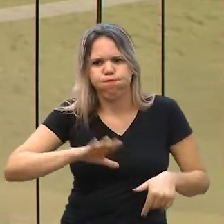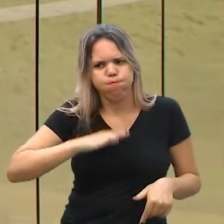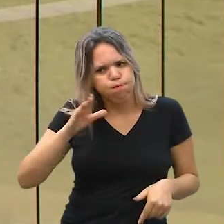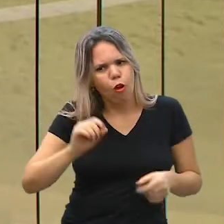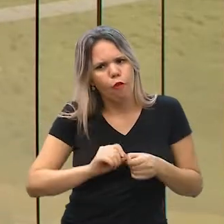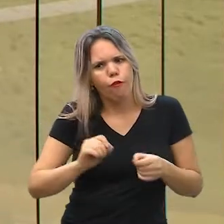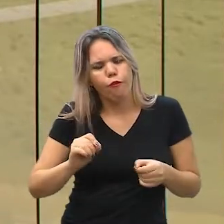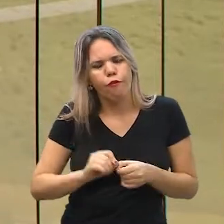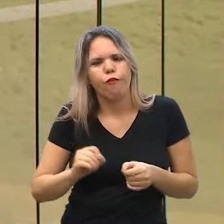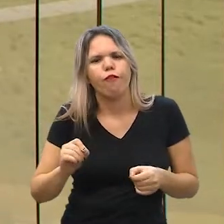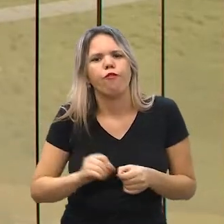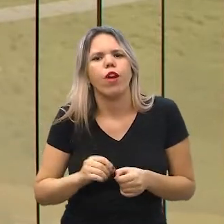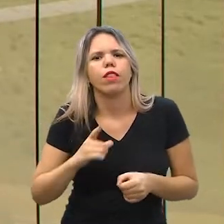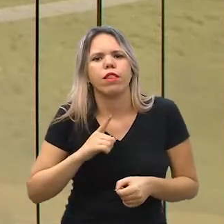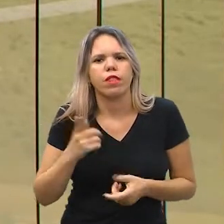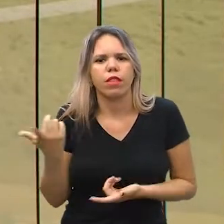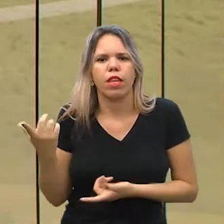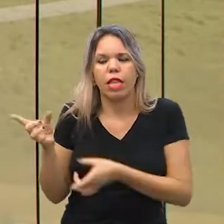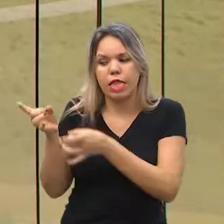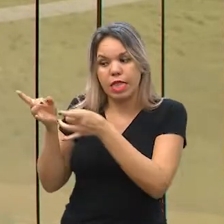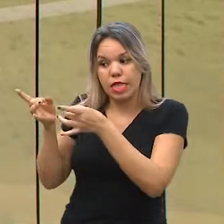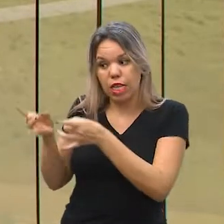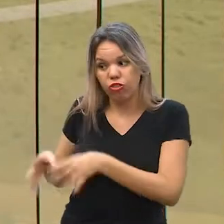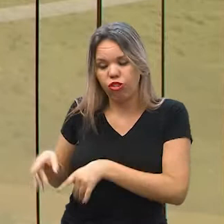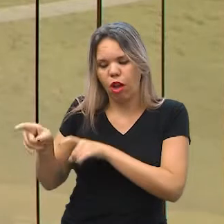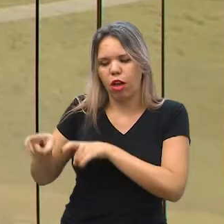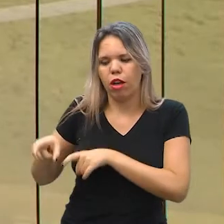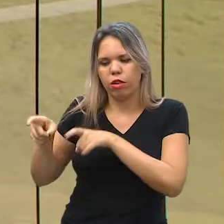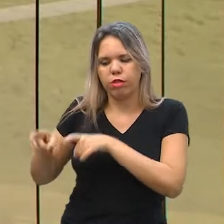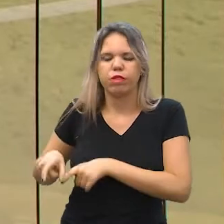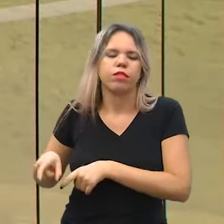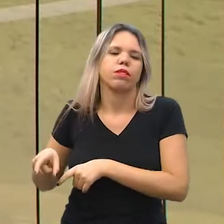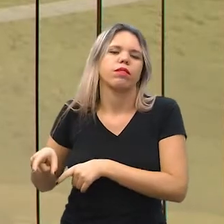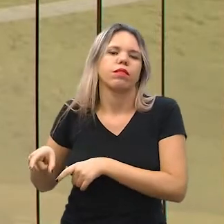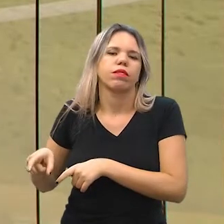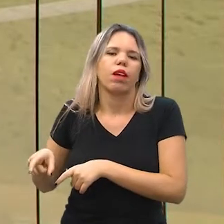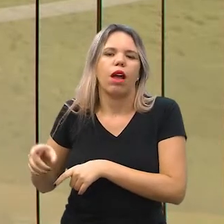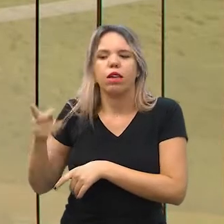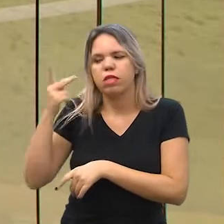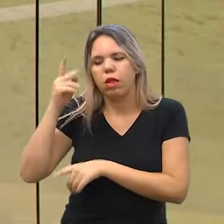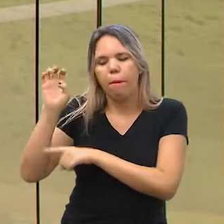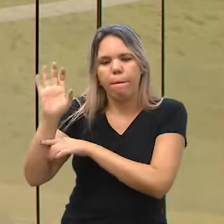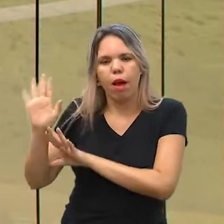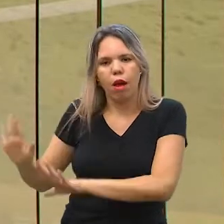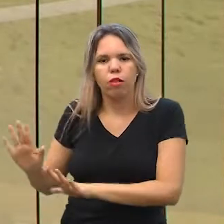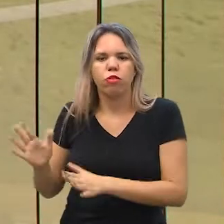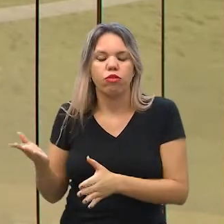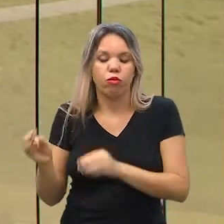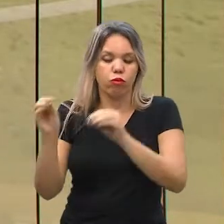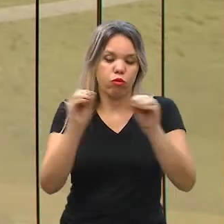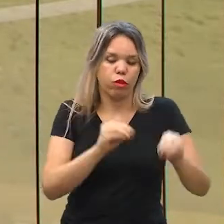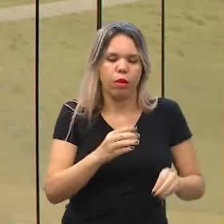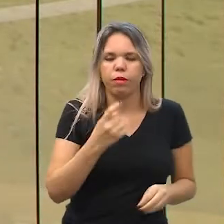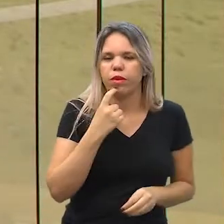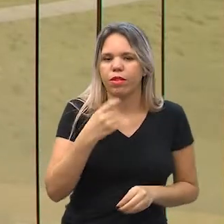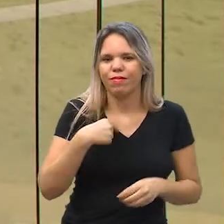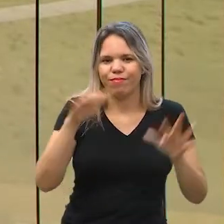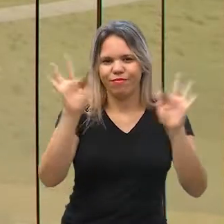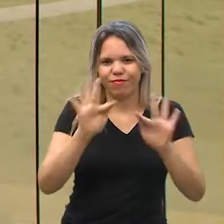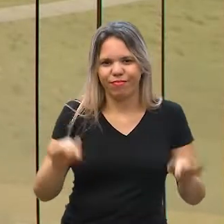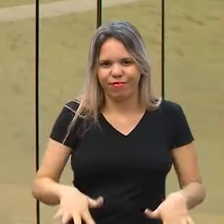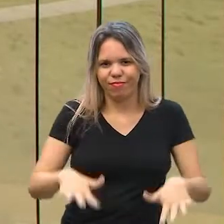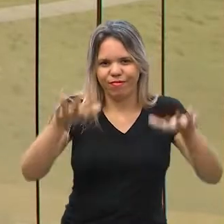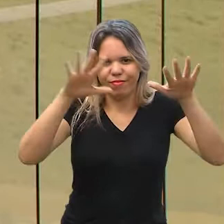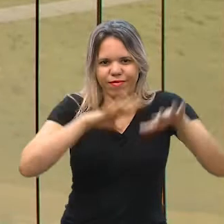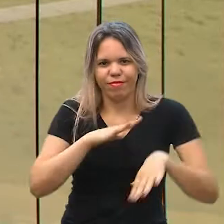coragem do êxodo rural, sair do interior paulista e vir para a grande Campinas. E eu sou muito feliz